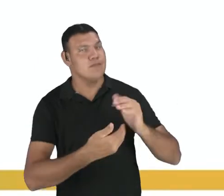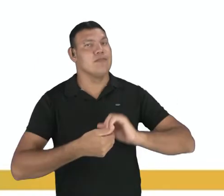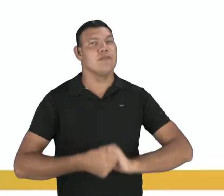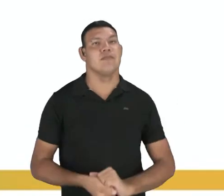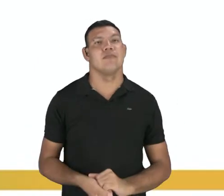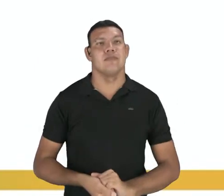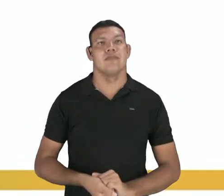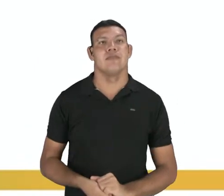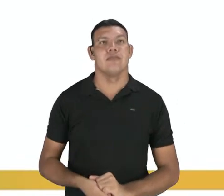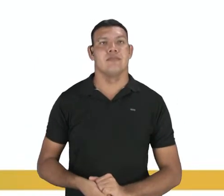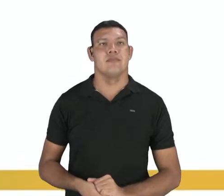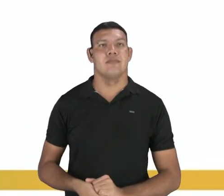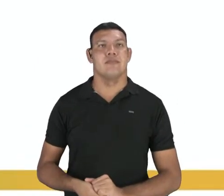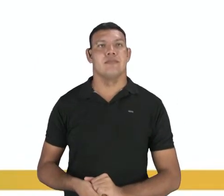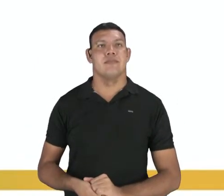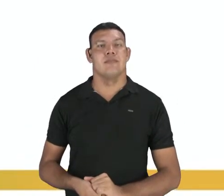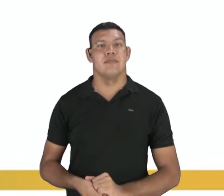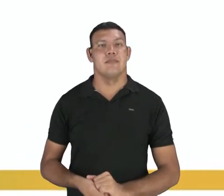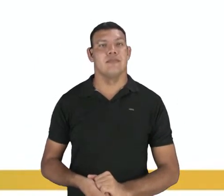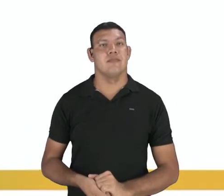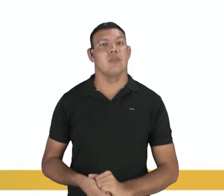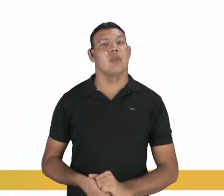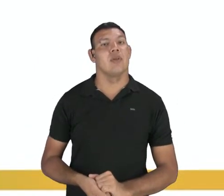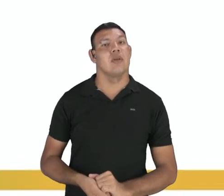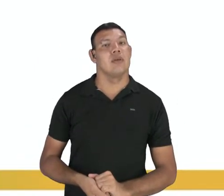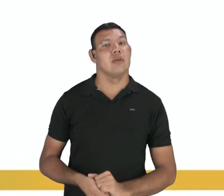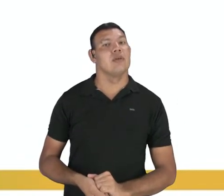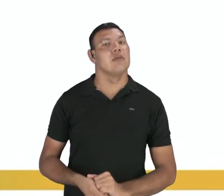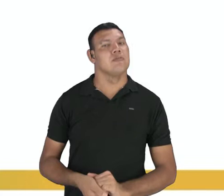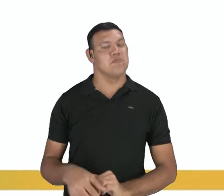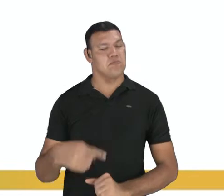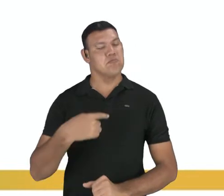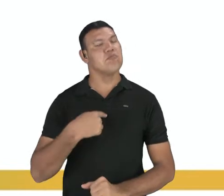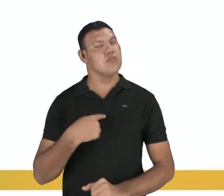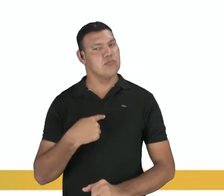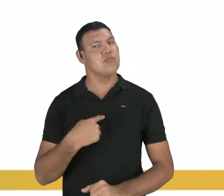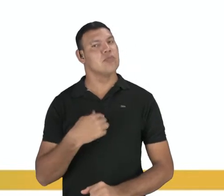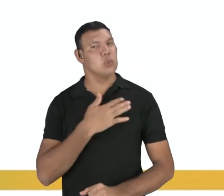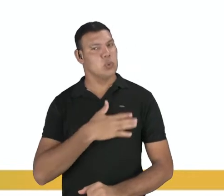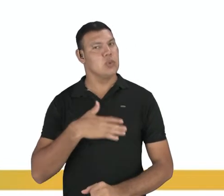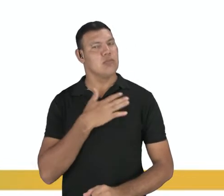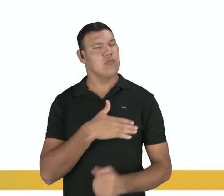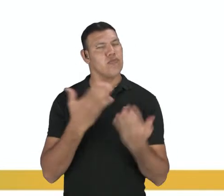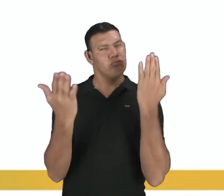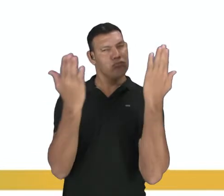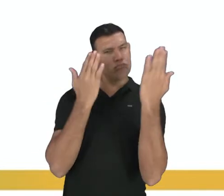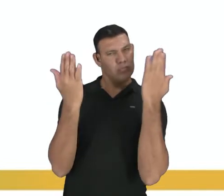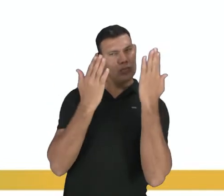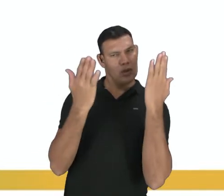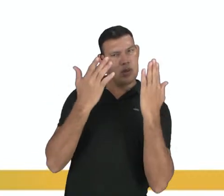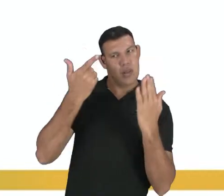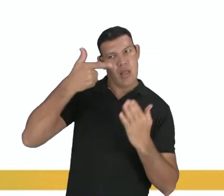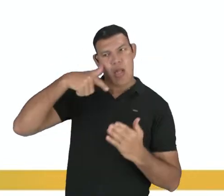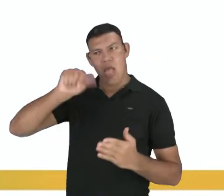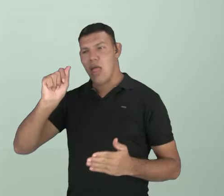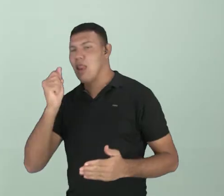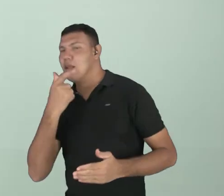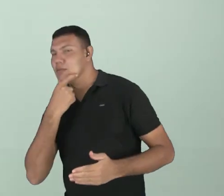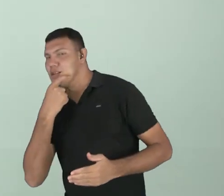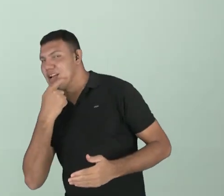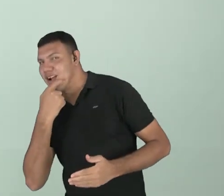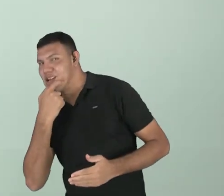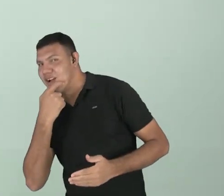Bom, eu sempre gosto de equiparar a língua inglesa com a língua portuguesa para vocês terem um